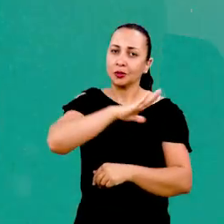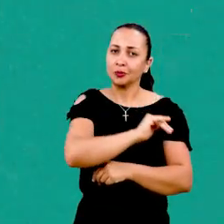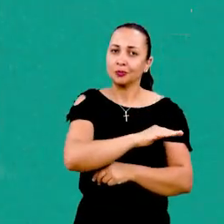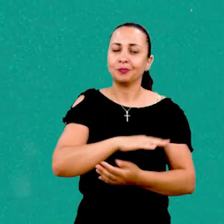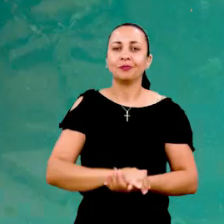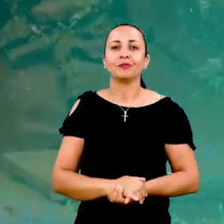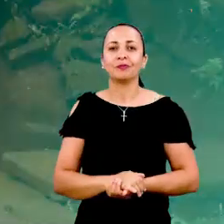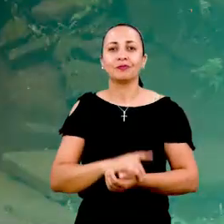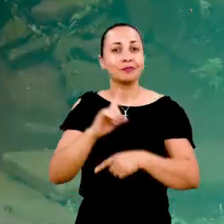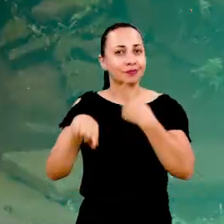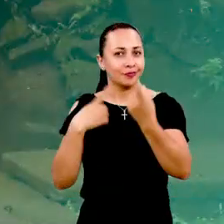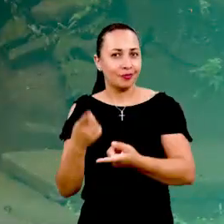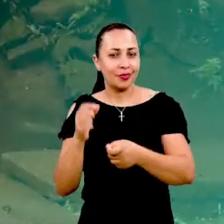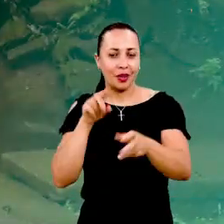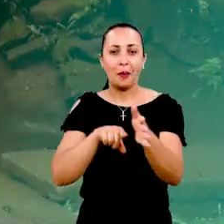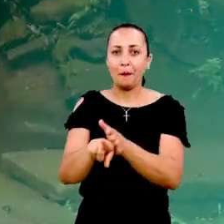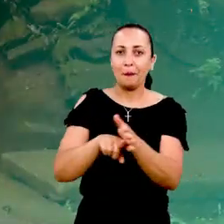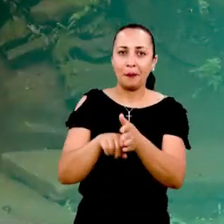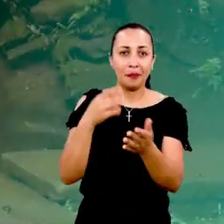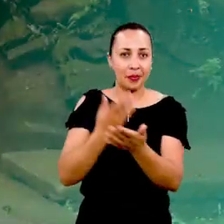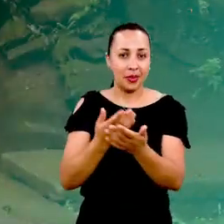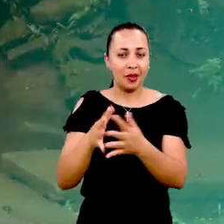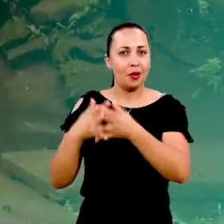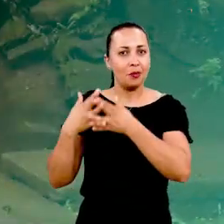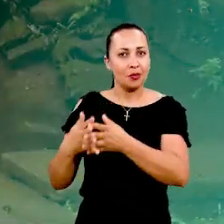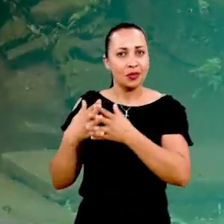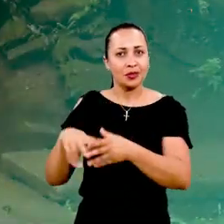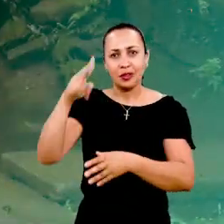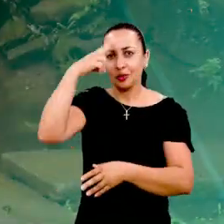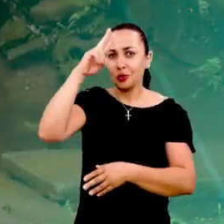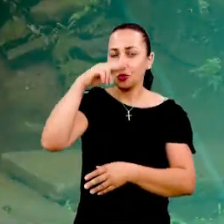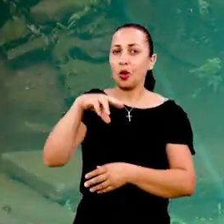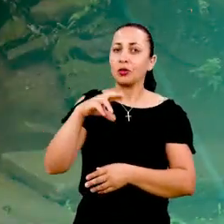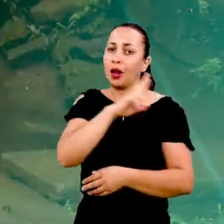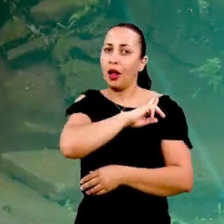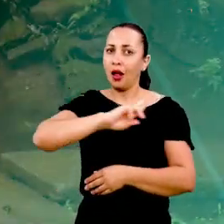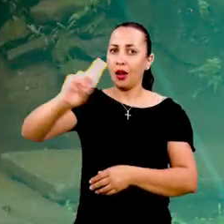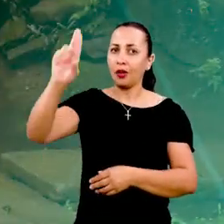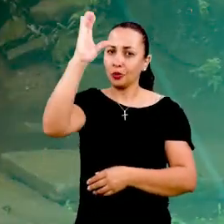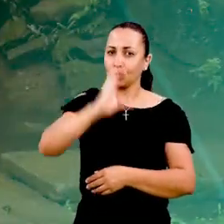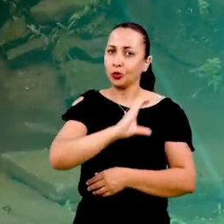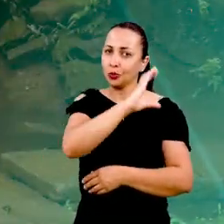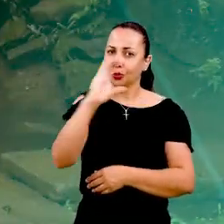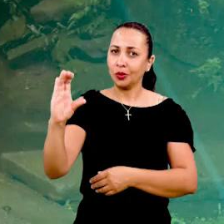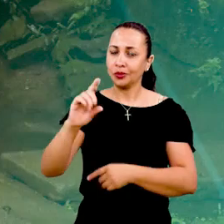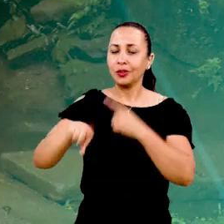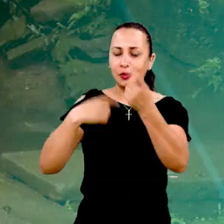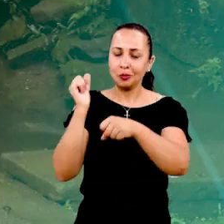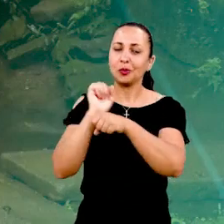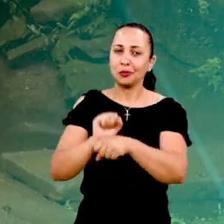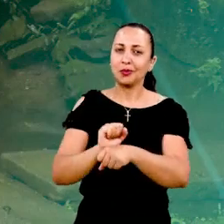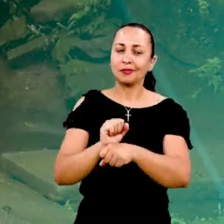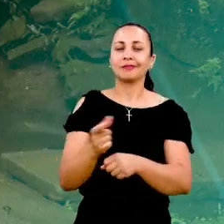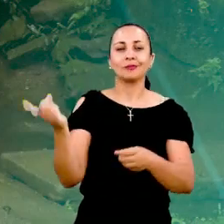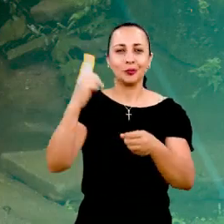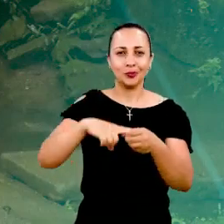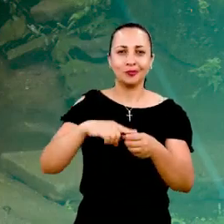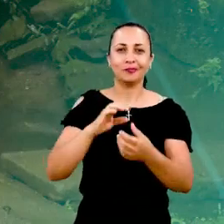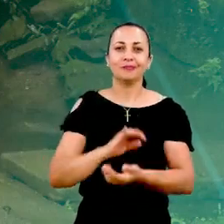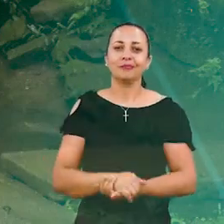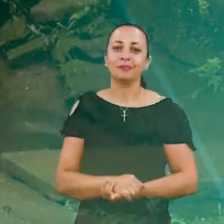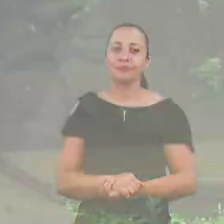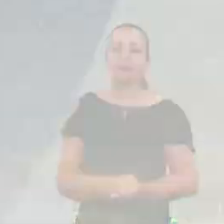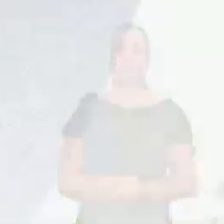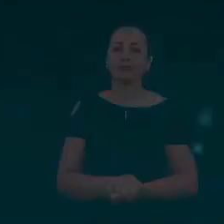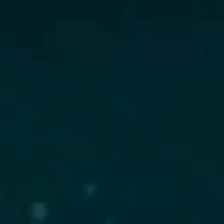marinhos. A seguir, pesquisa estuda a complexidade histórica da religião católica. É depois do intervalo, a gente volta já